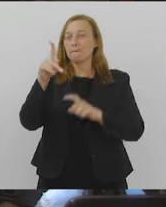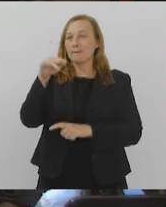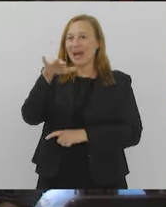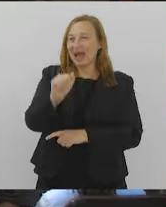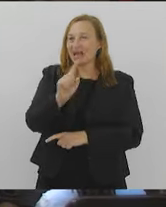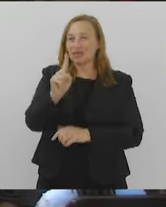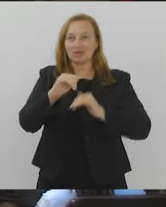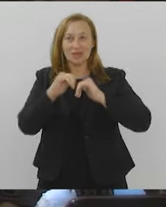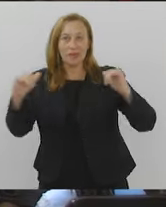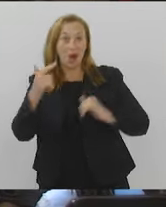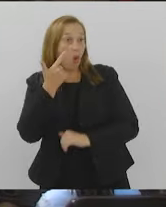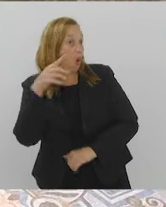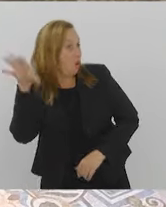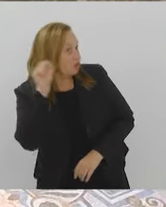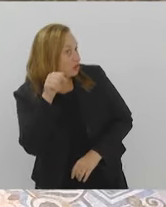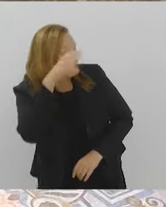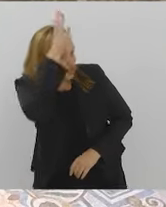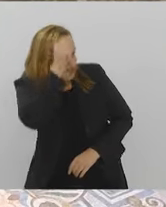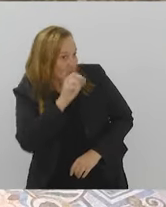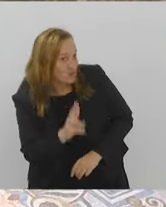tia Jô?